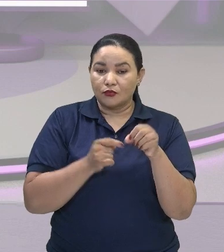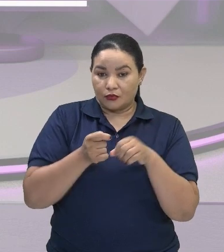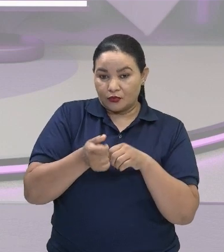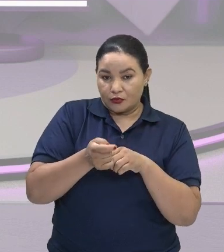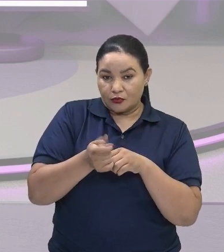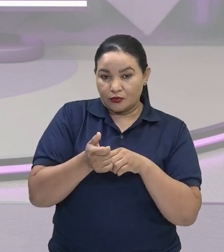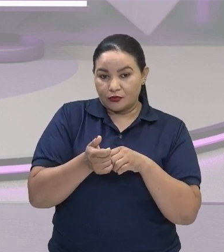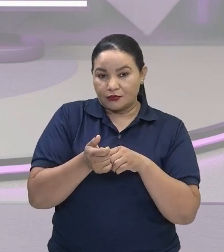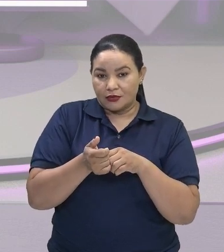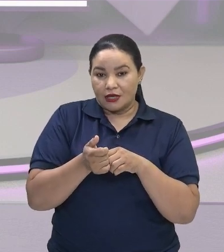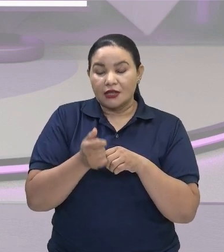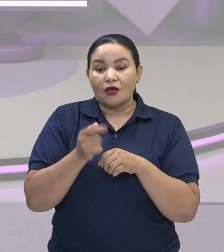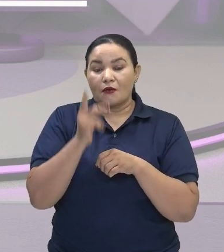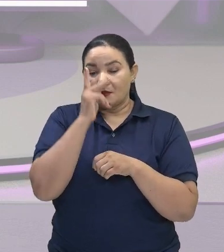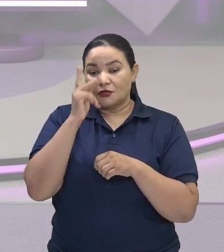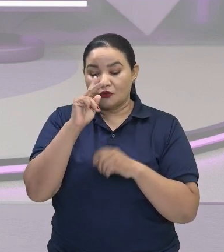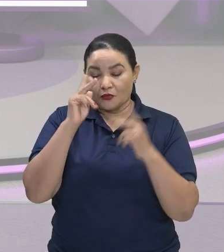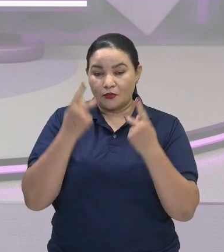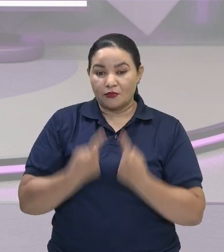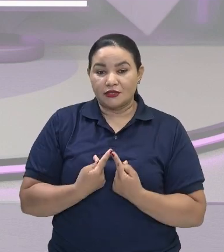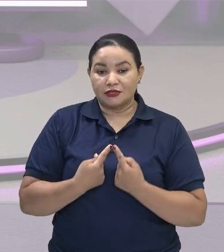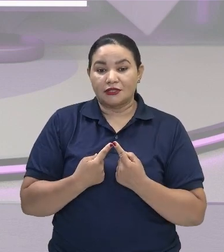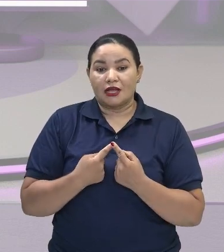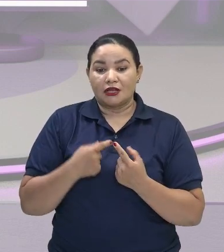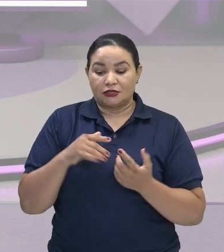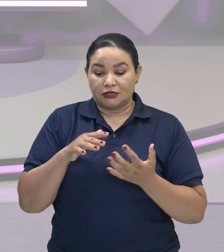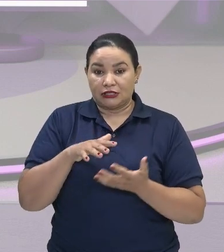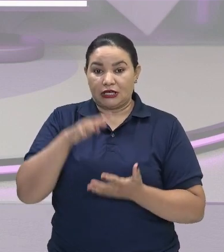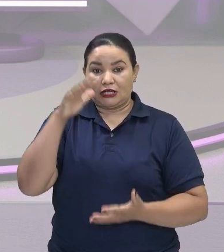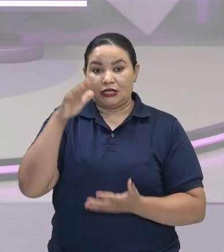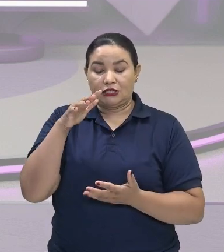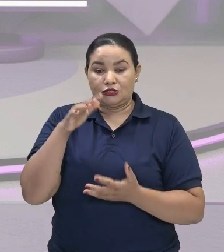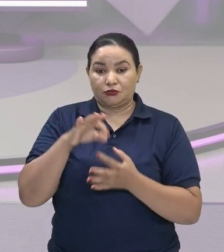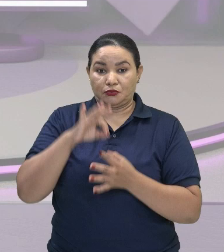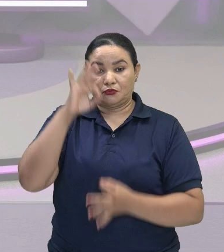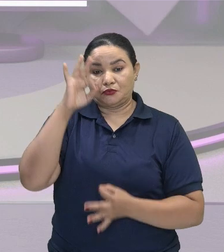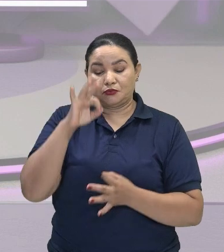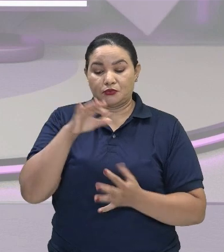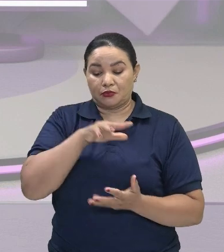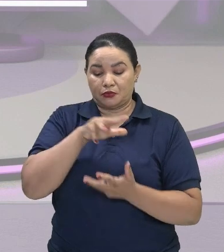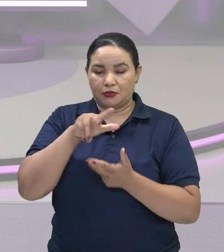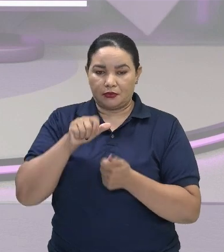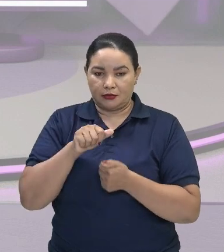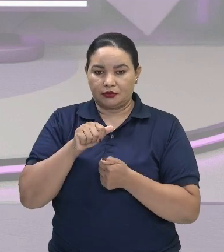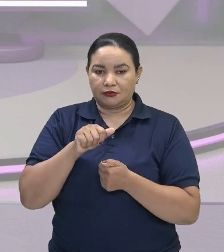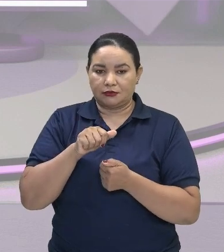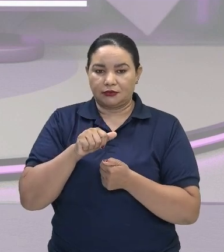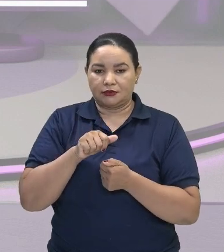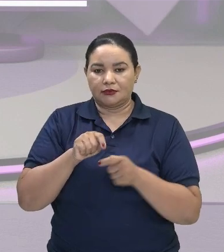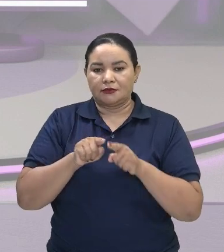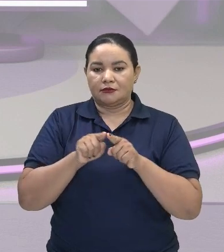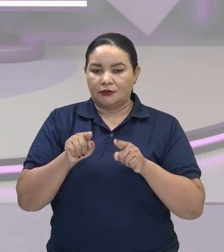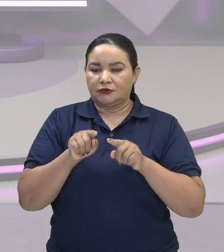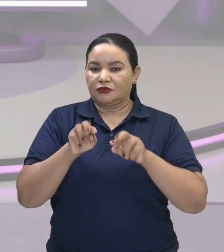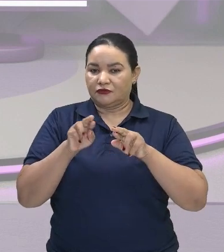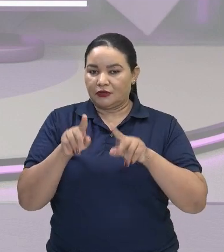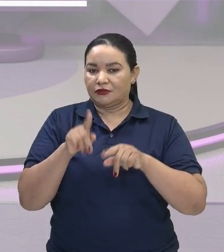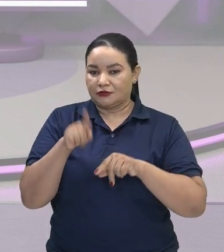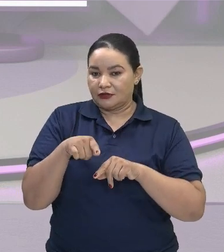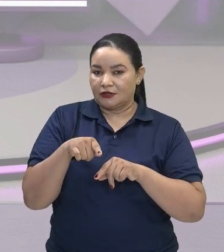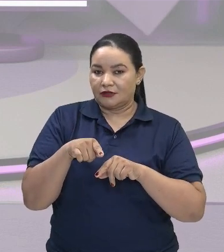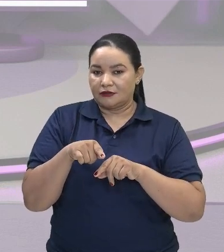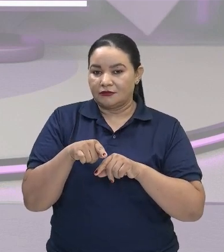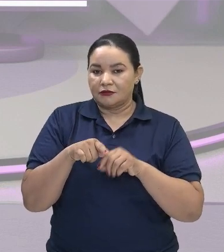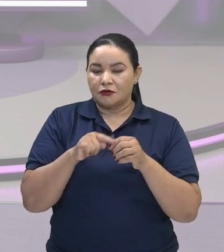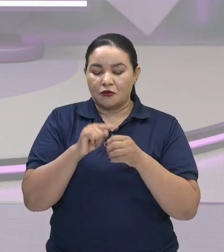do planeta. Vejam aí a dimensão que é aí, né, o tamanho de um átomo, algo